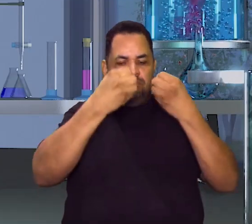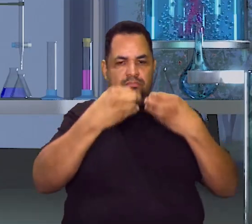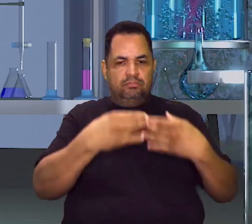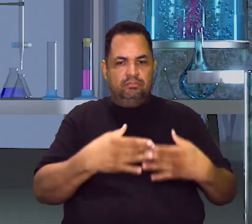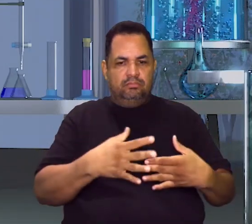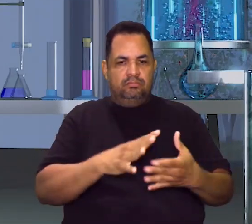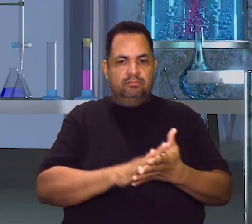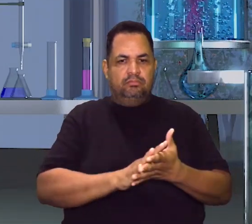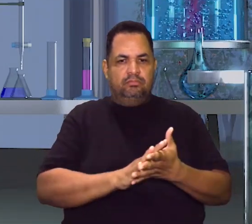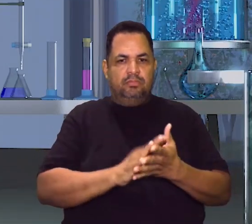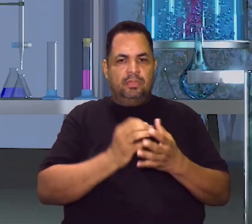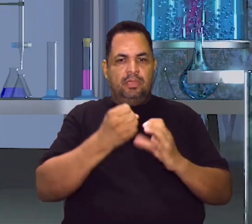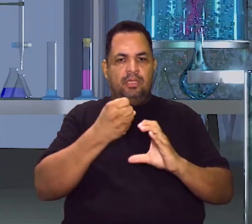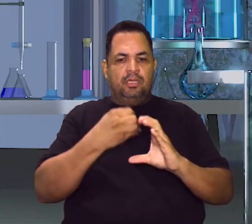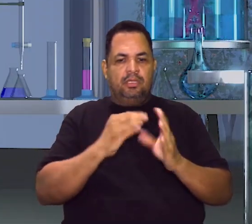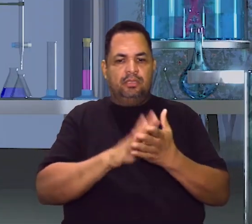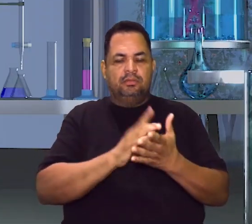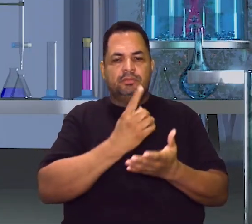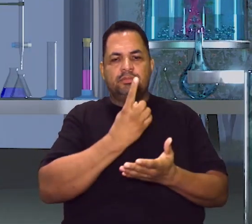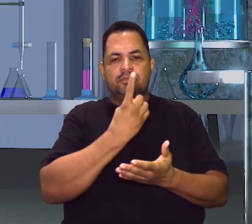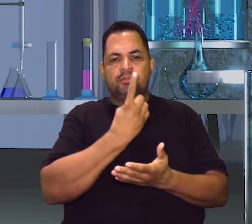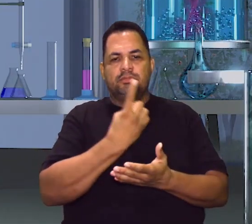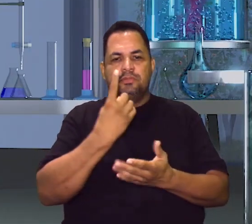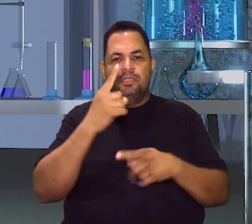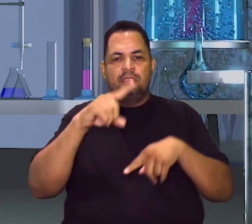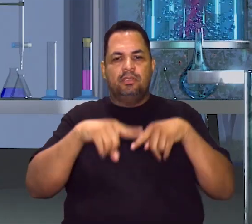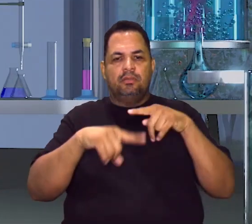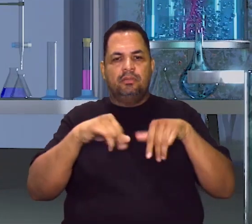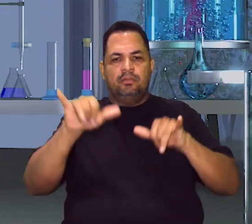as propriedades periódicas, né?